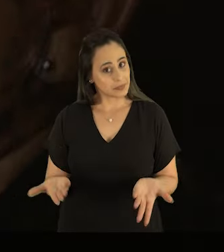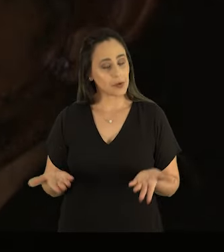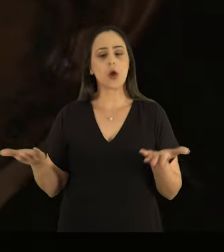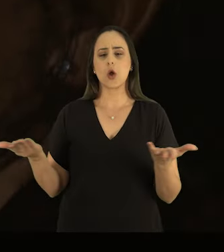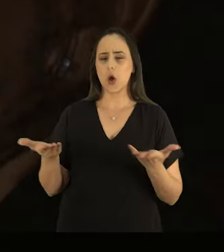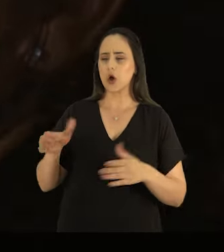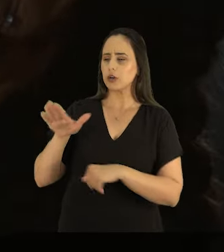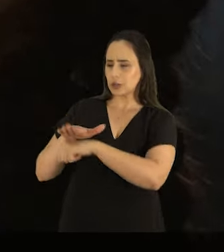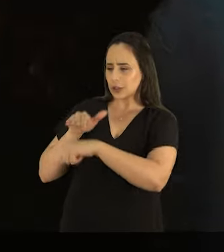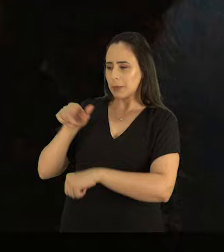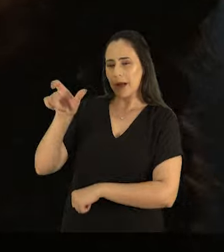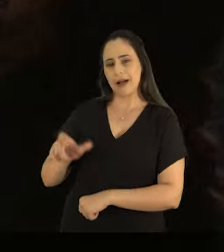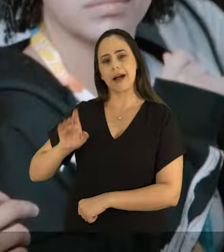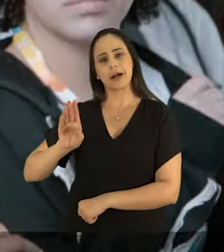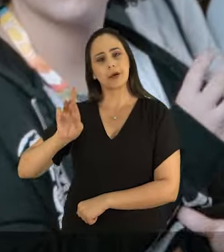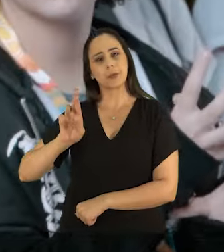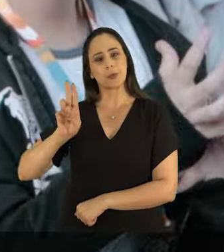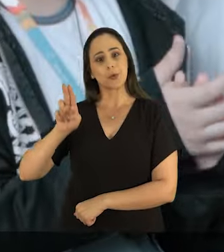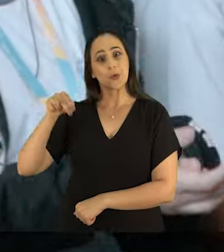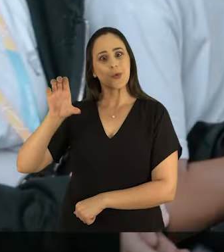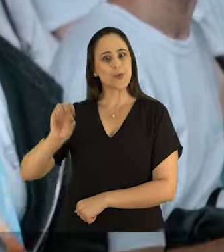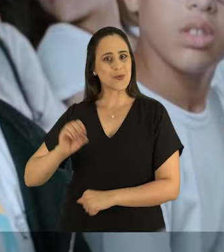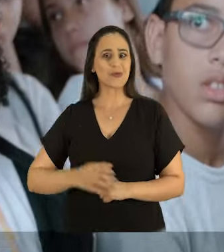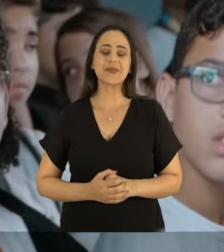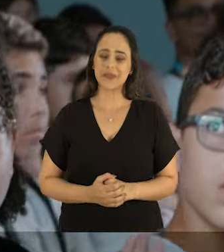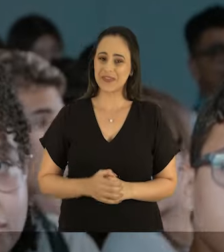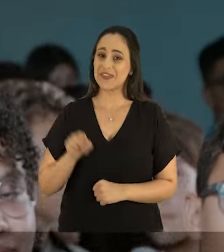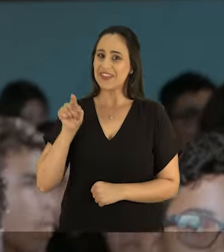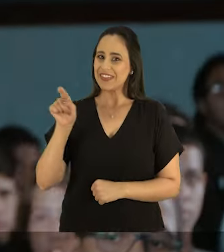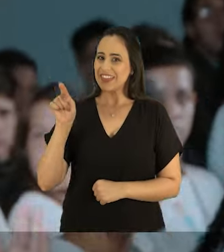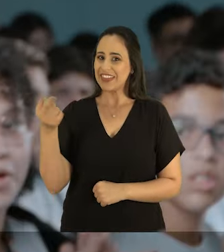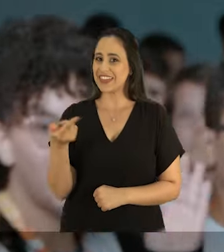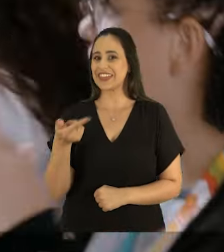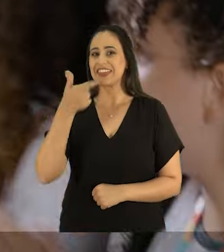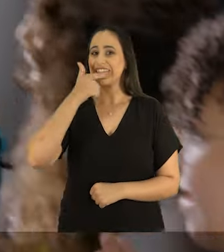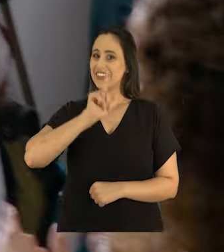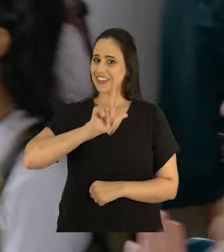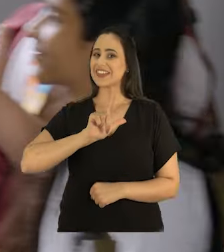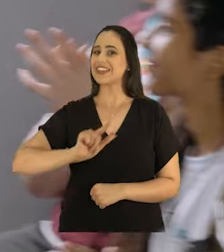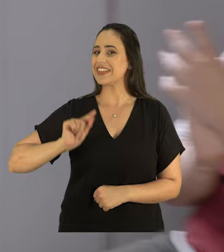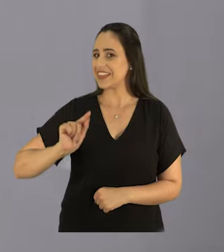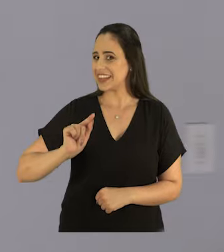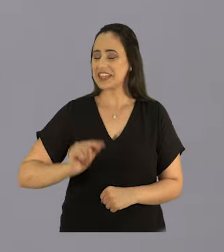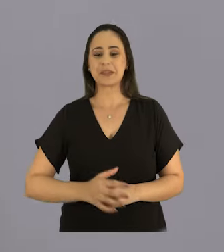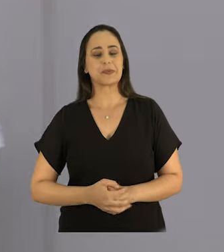de chamar o Bruno, ele que foi agraciado.